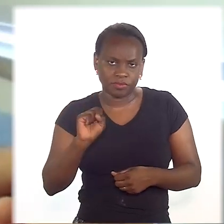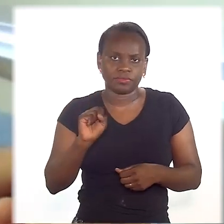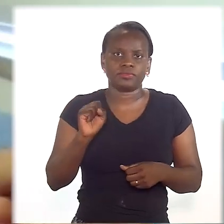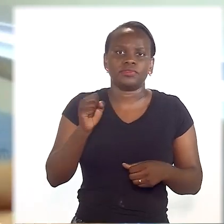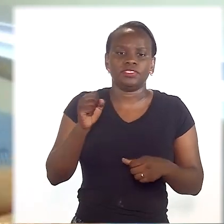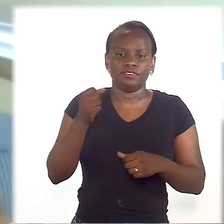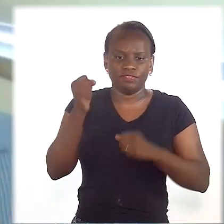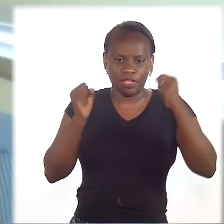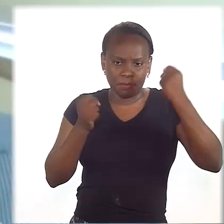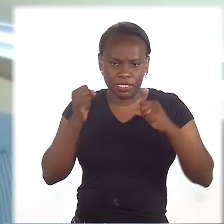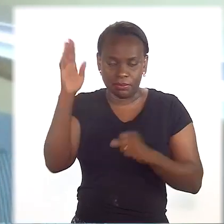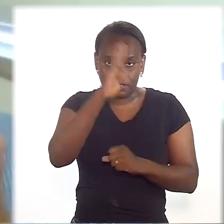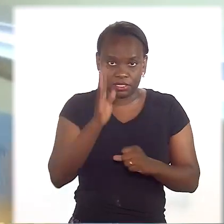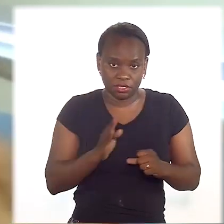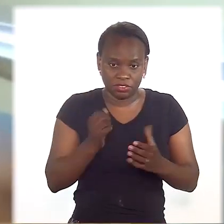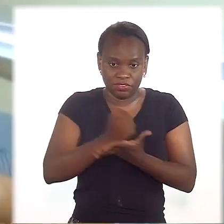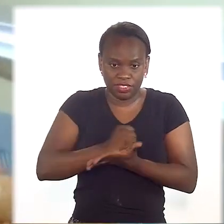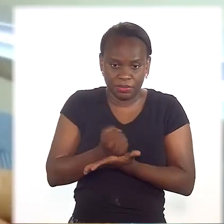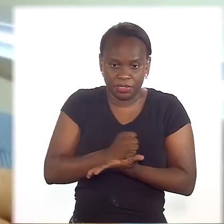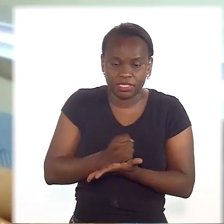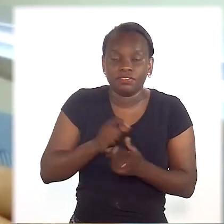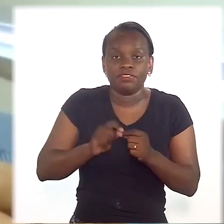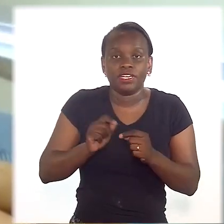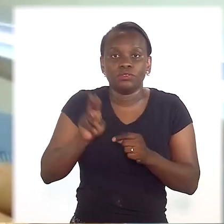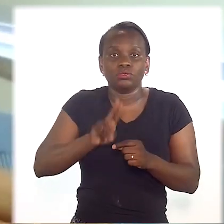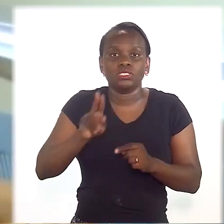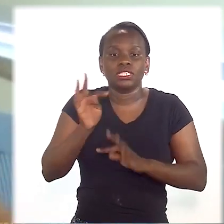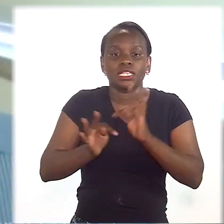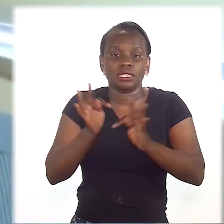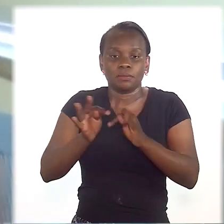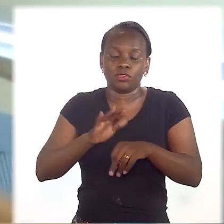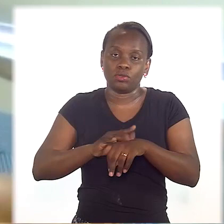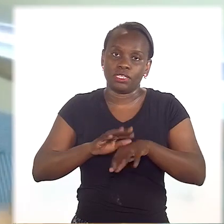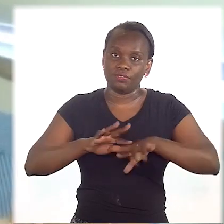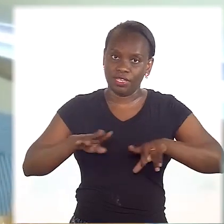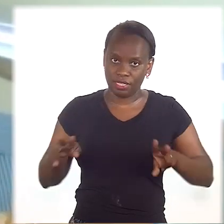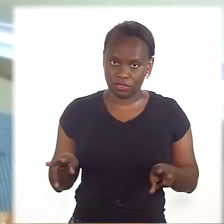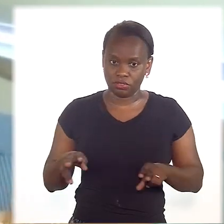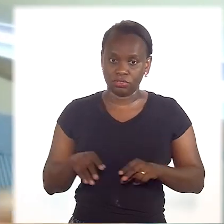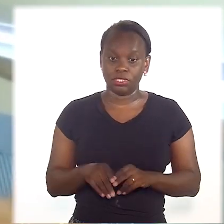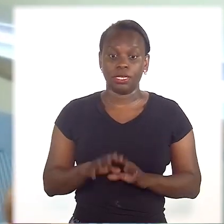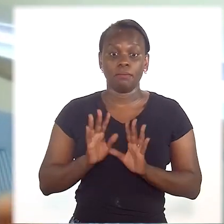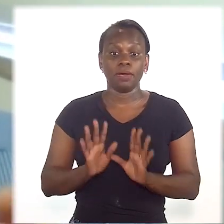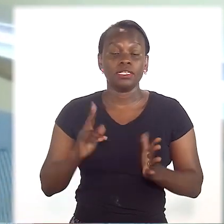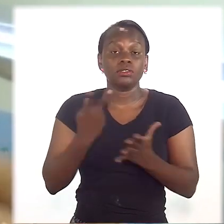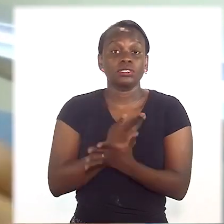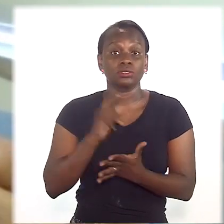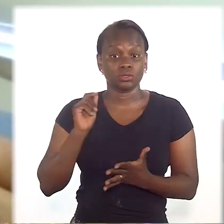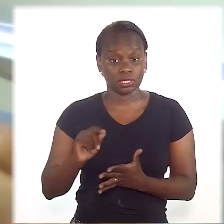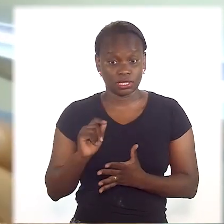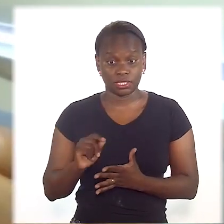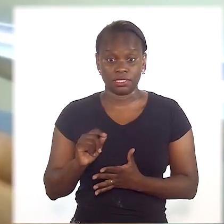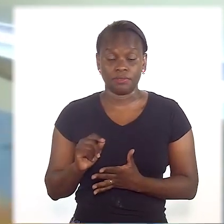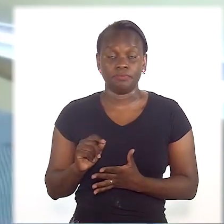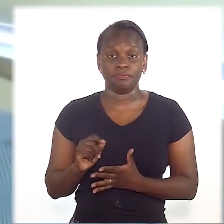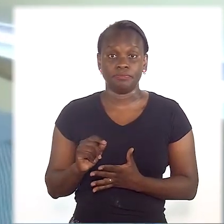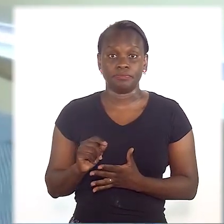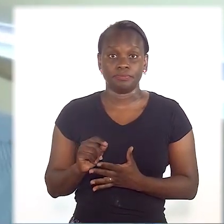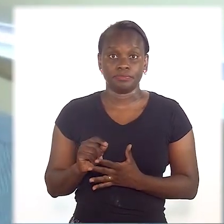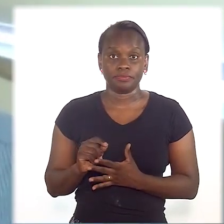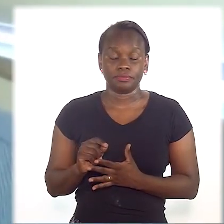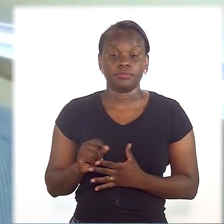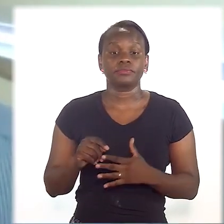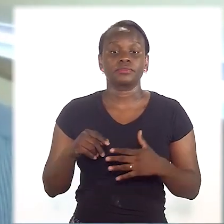1958, a farmacopeia brasileira utilizava a maconha para tratamento de várias doenças. O que ocorreu